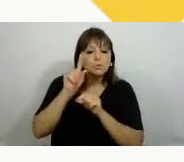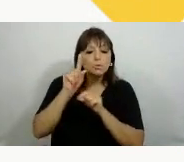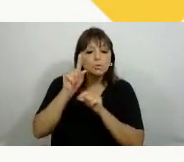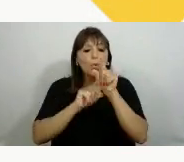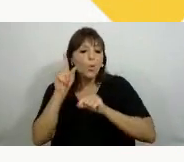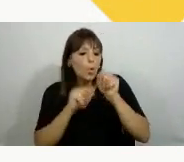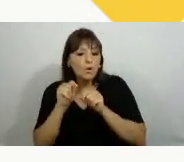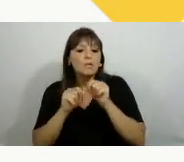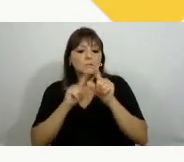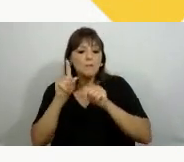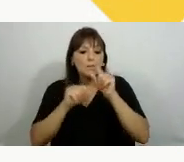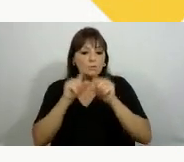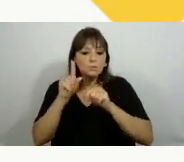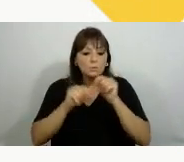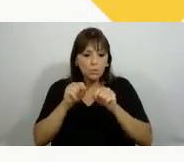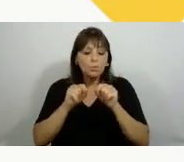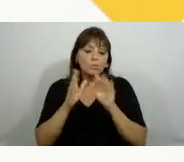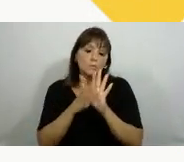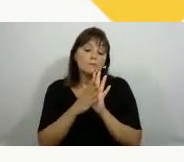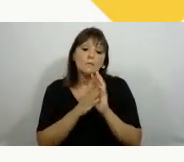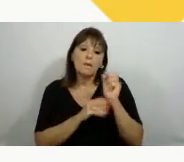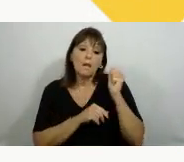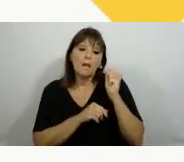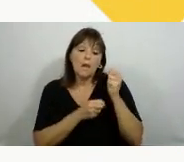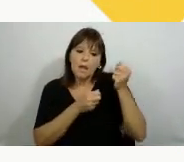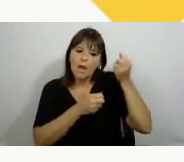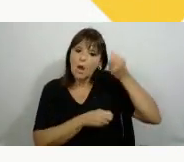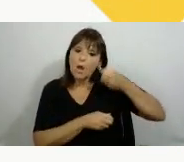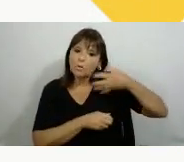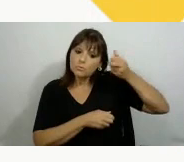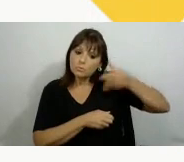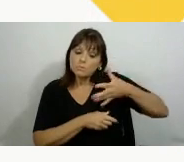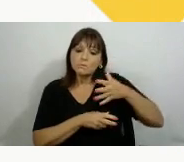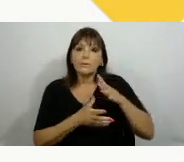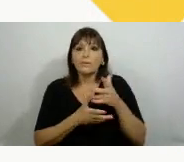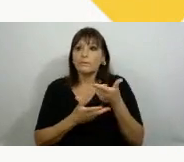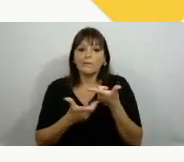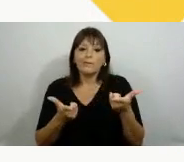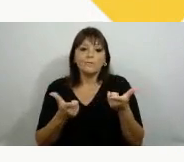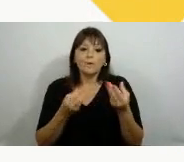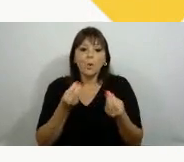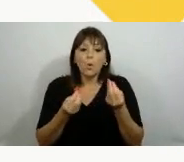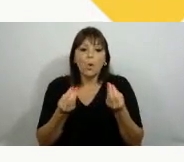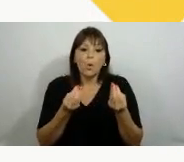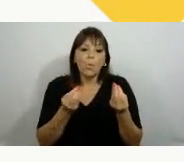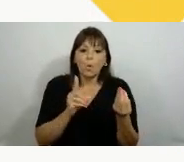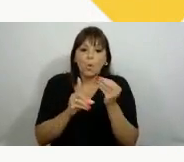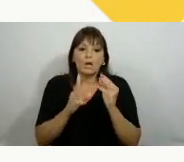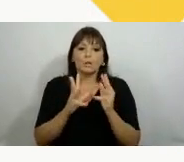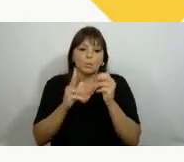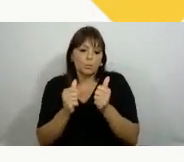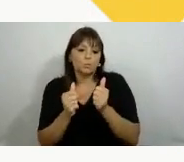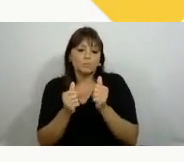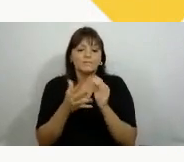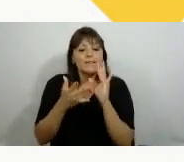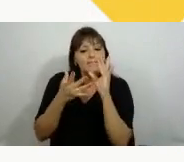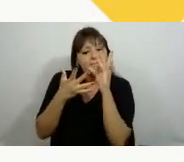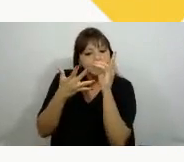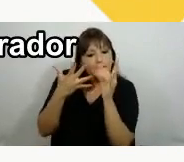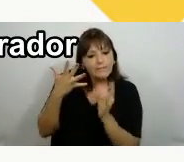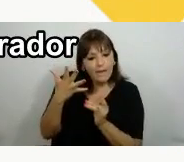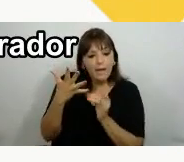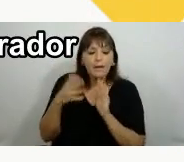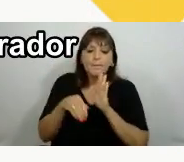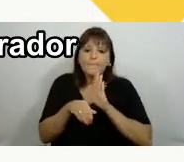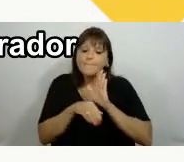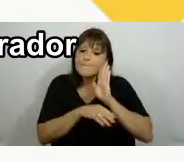descrever até por conta do contexto, então a gente vai fazendo aí essa lapidação da pedra, né? Aí o